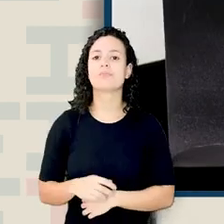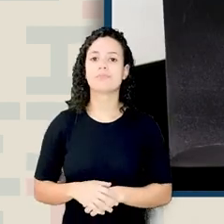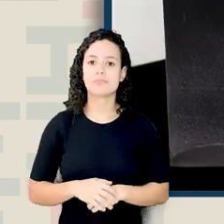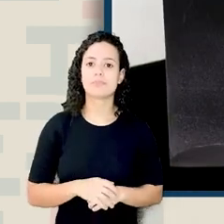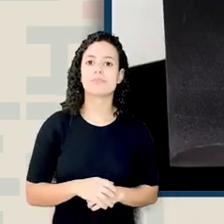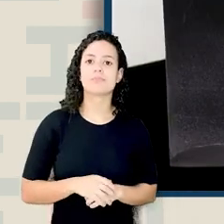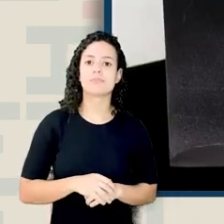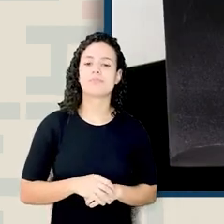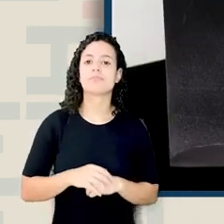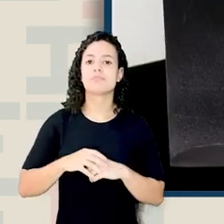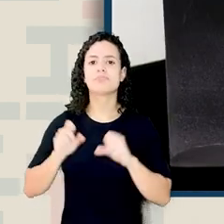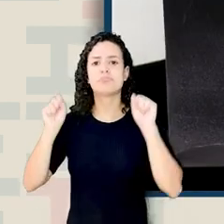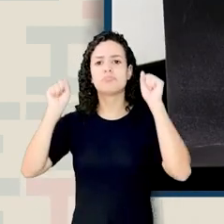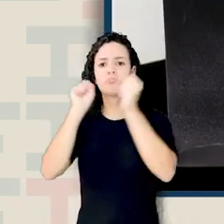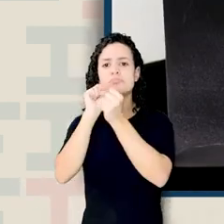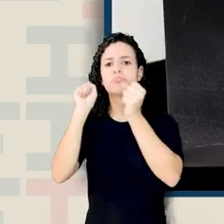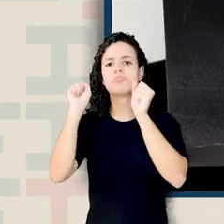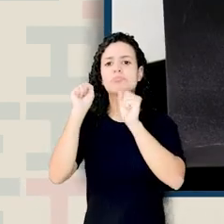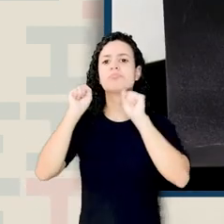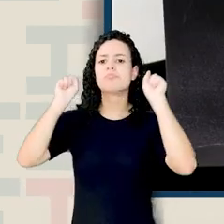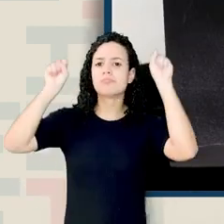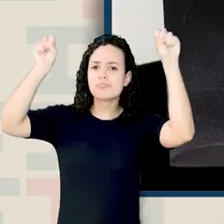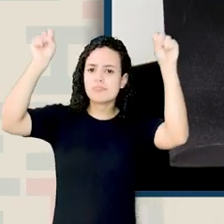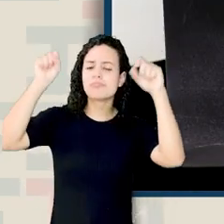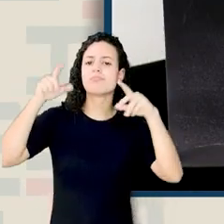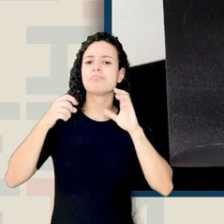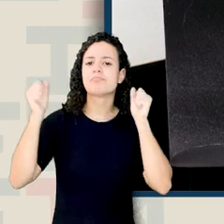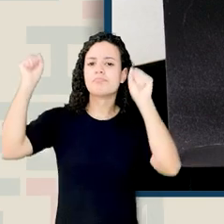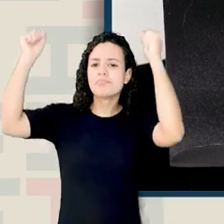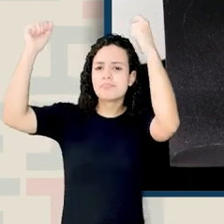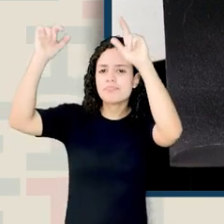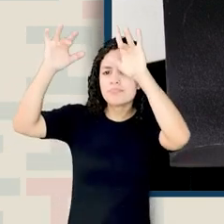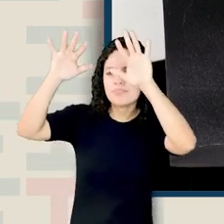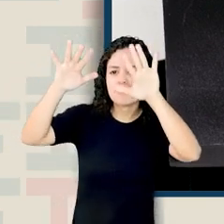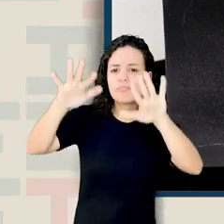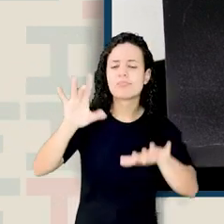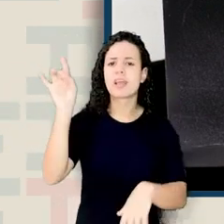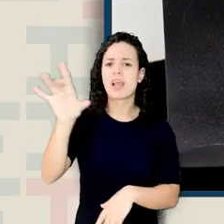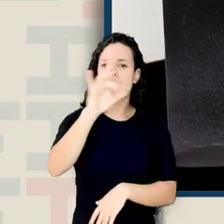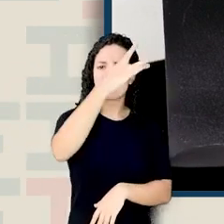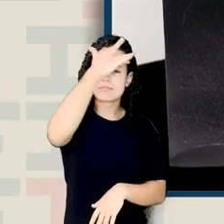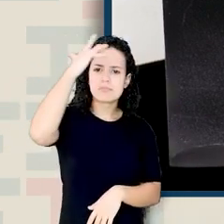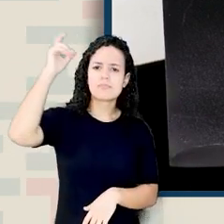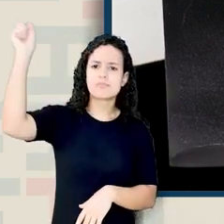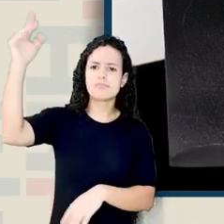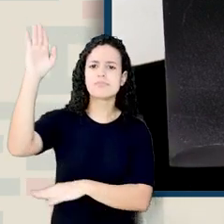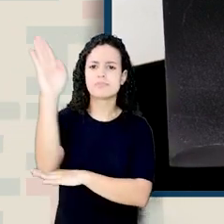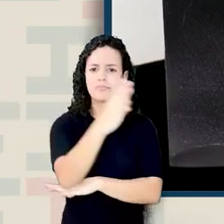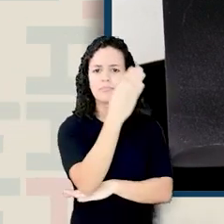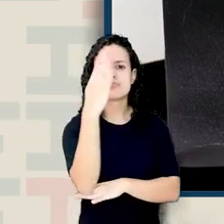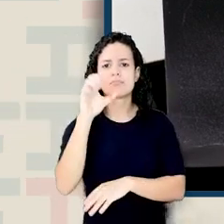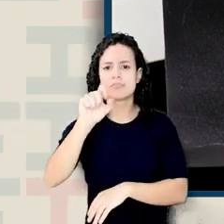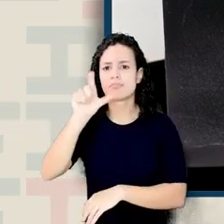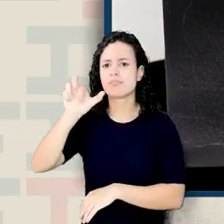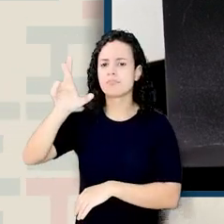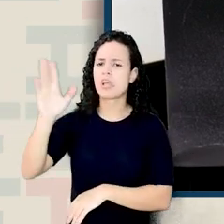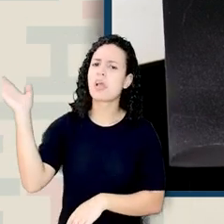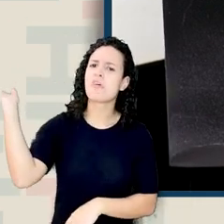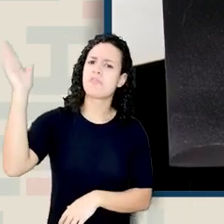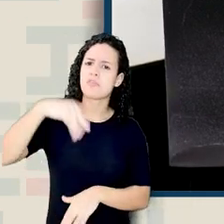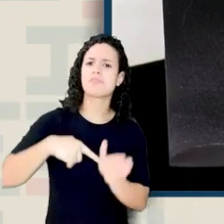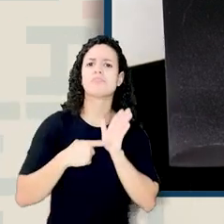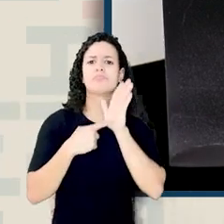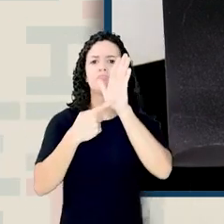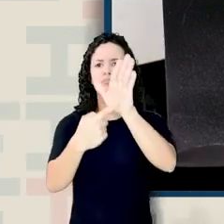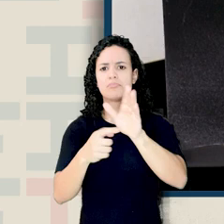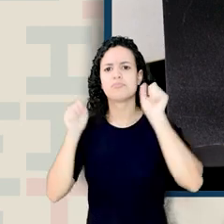mandou chamar pra lumiar, cada um, cada sol. Maracatu solá, eu vim me apresentar